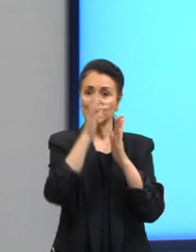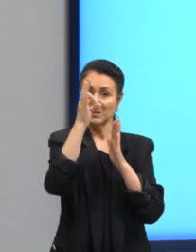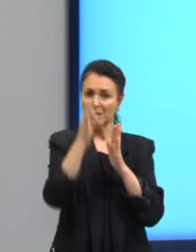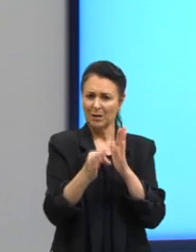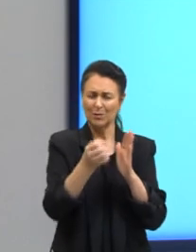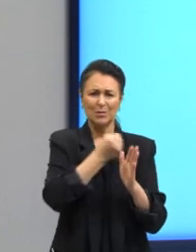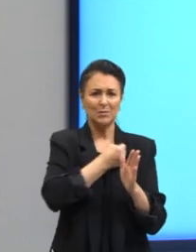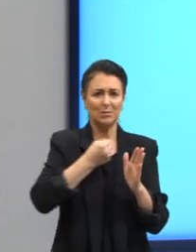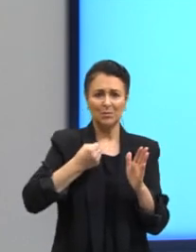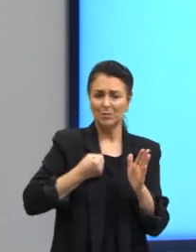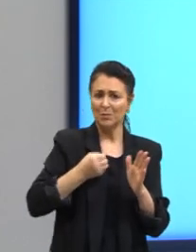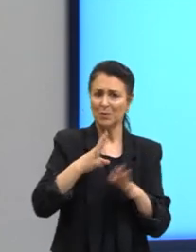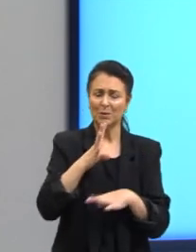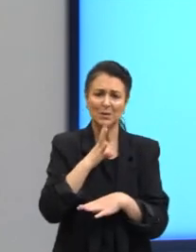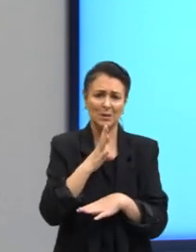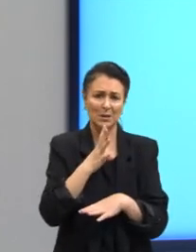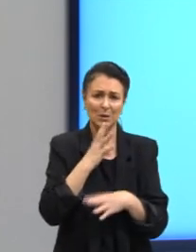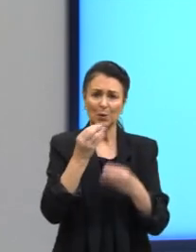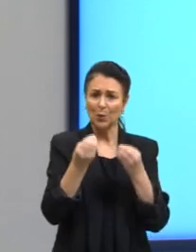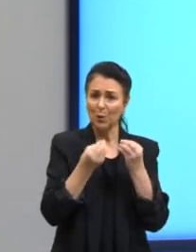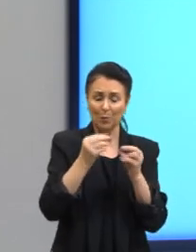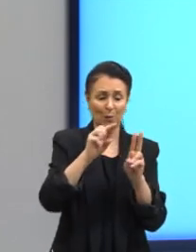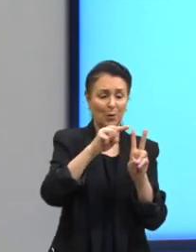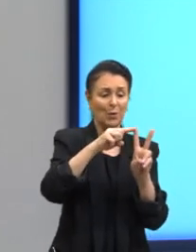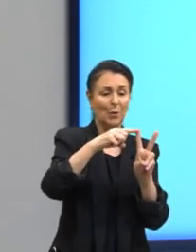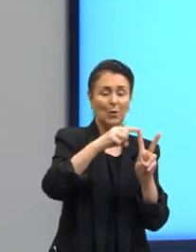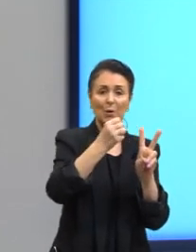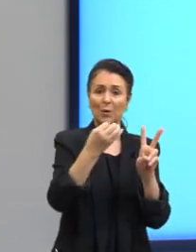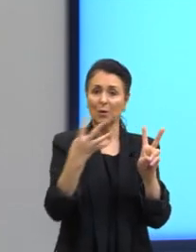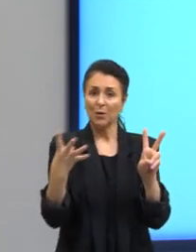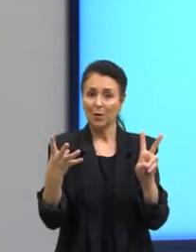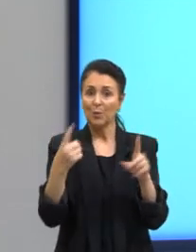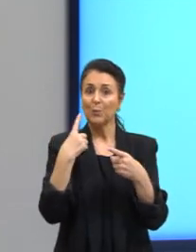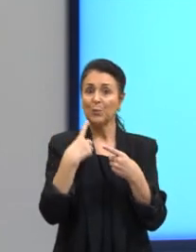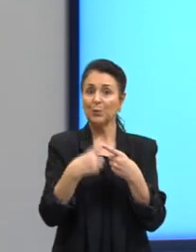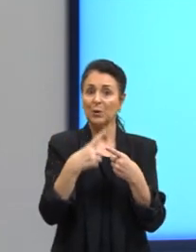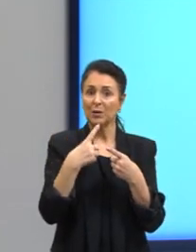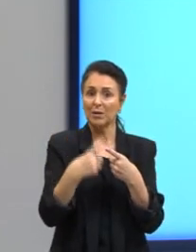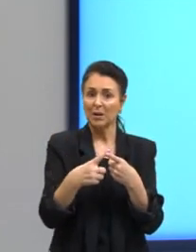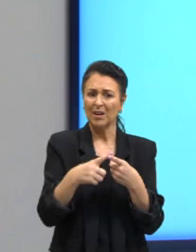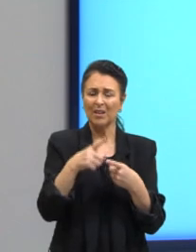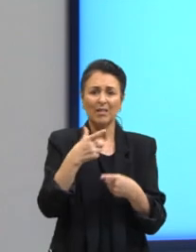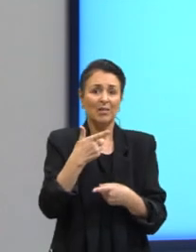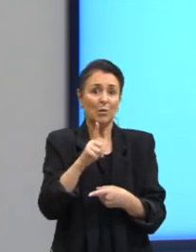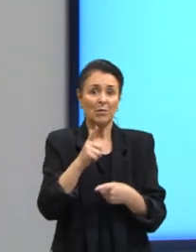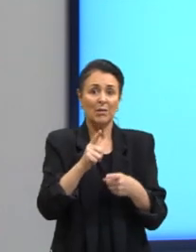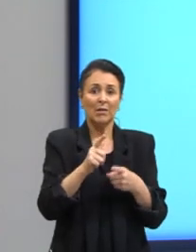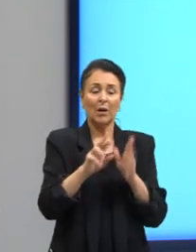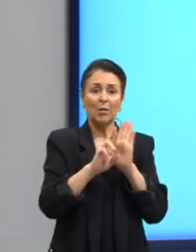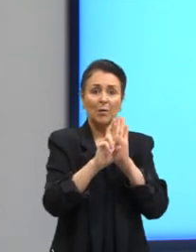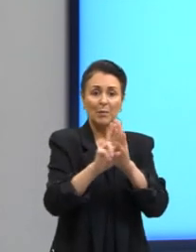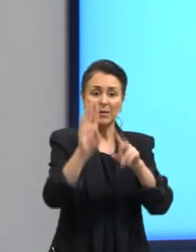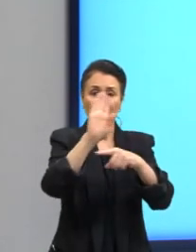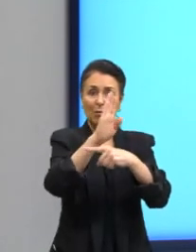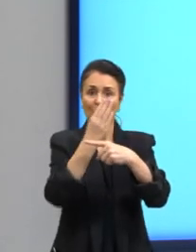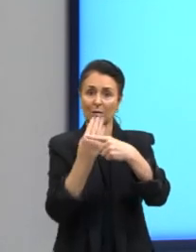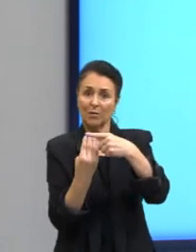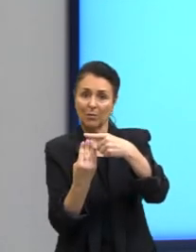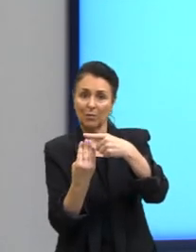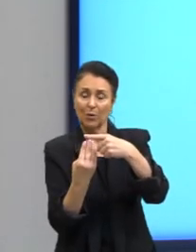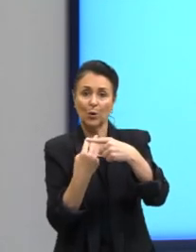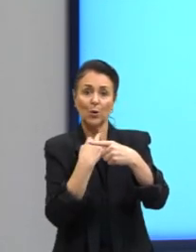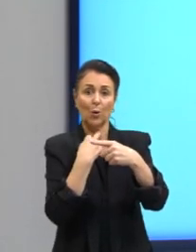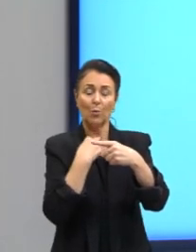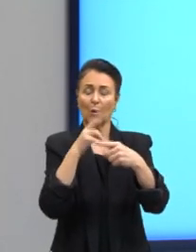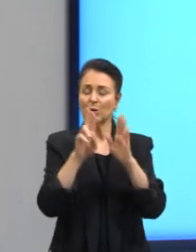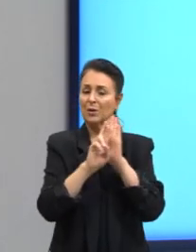leva esses números a serem conhecidos como irracionais é o fato de que eles não possuem representação fracionária ou seja